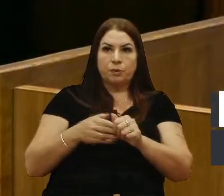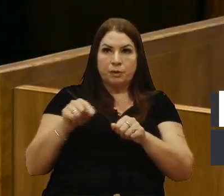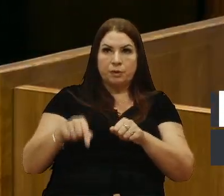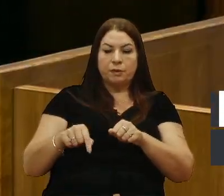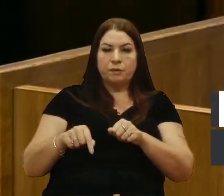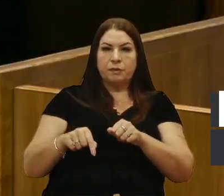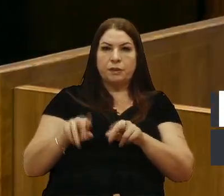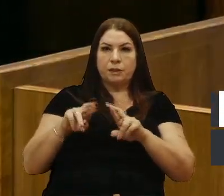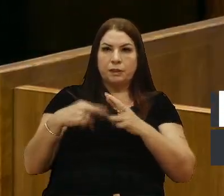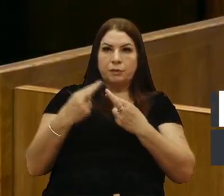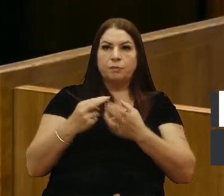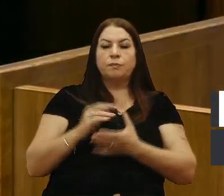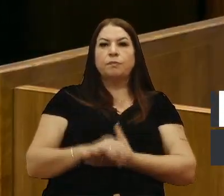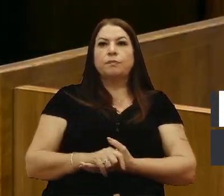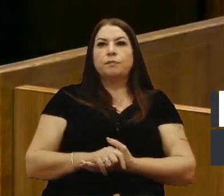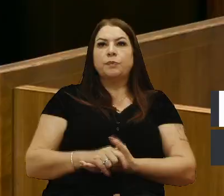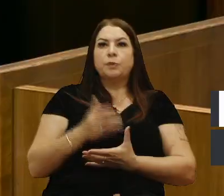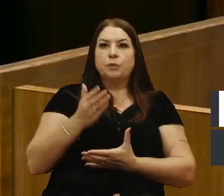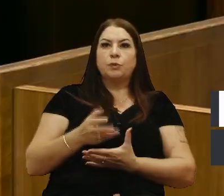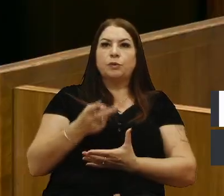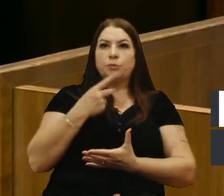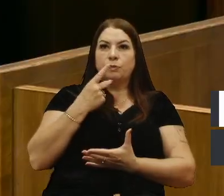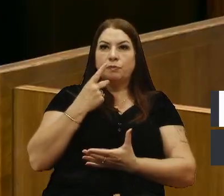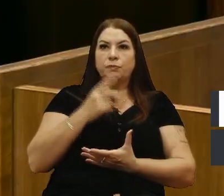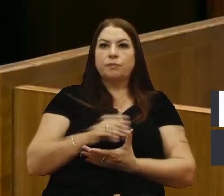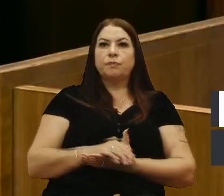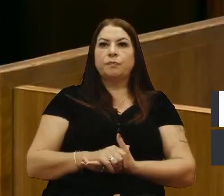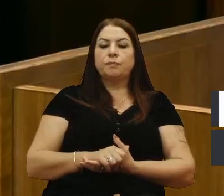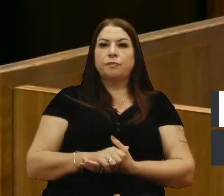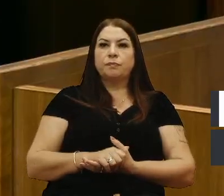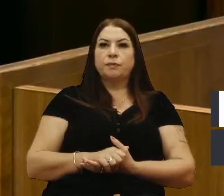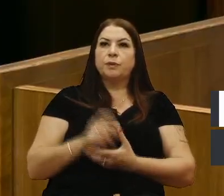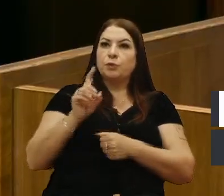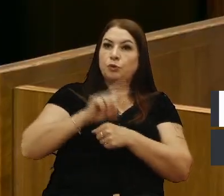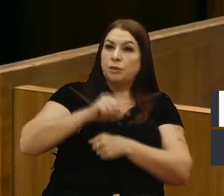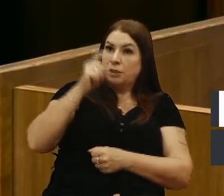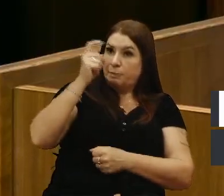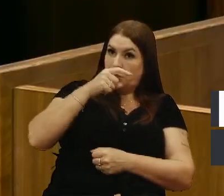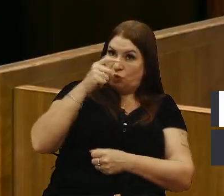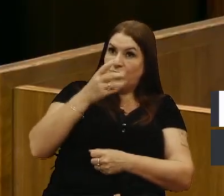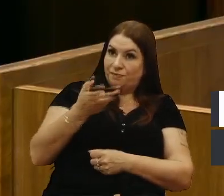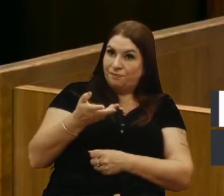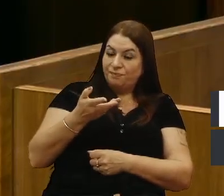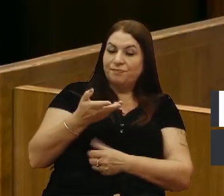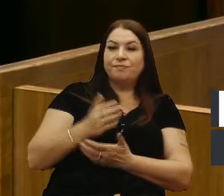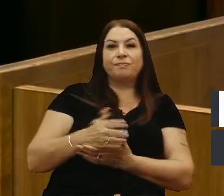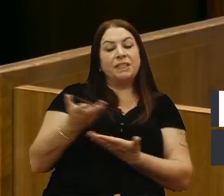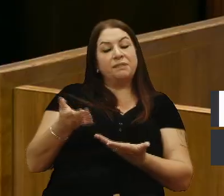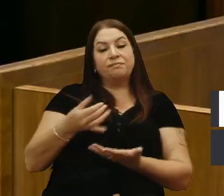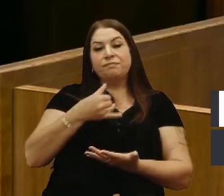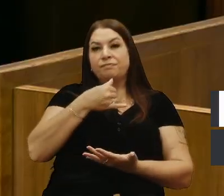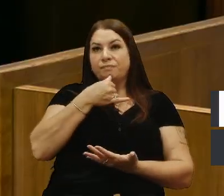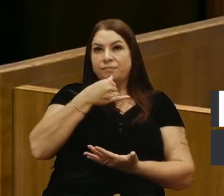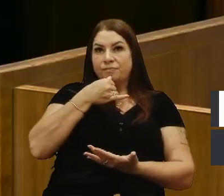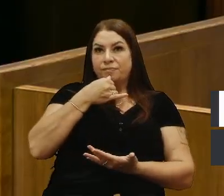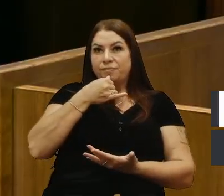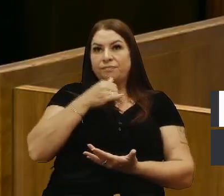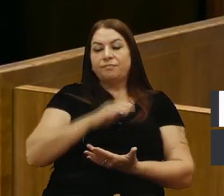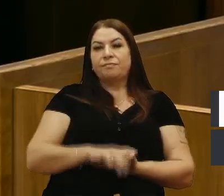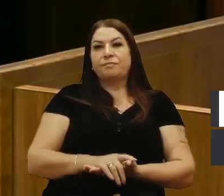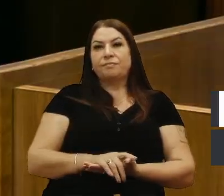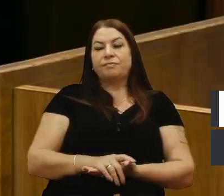na sessão, hoje, como foi falado, é o dia da mentira, né? E, infelizmente,